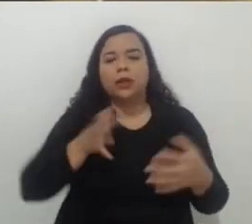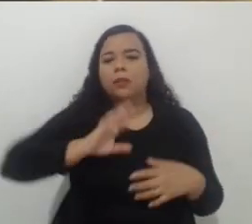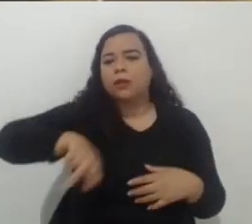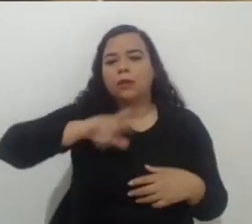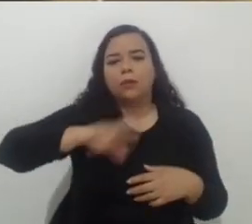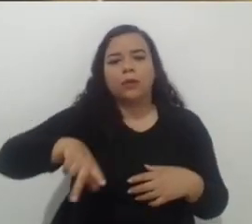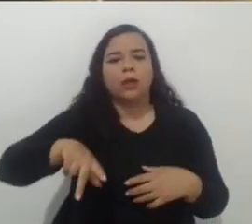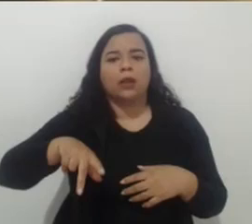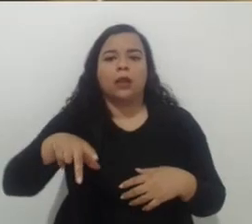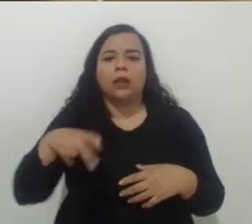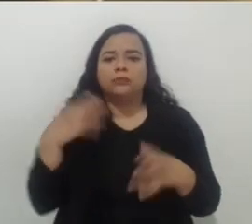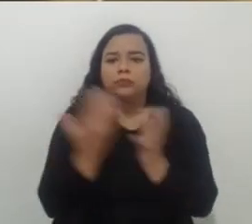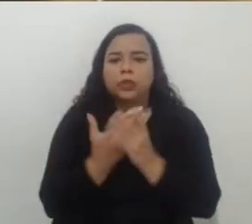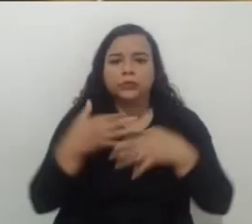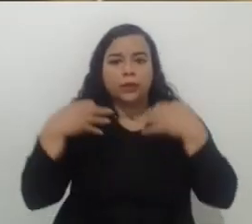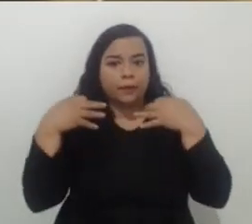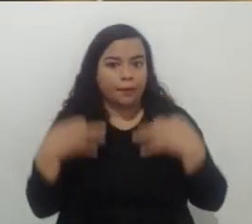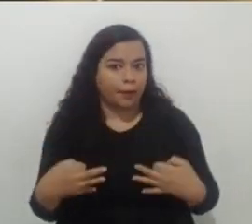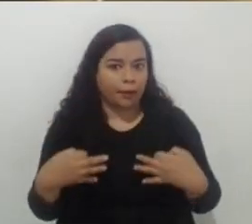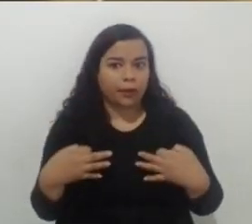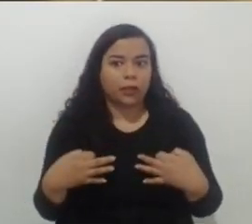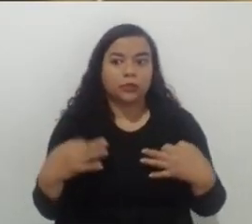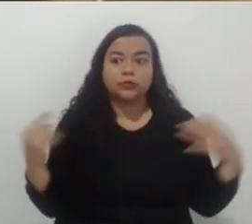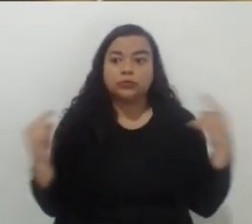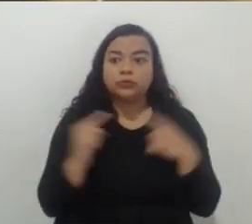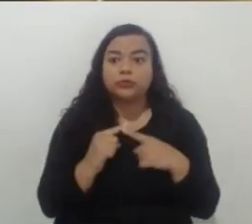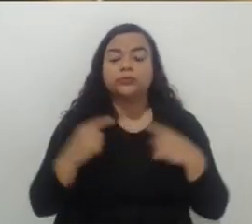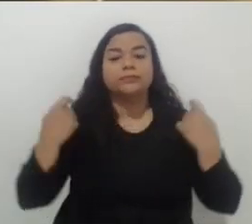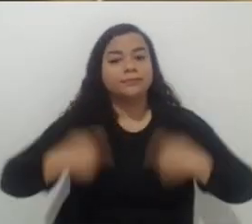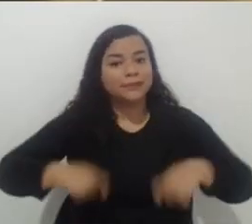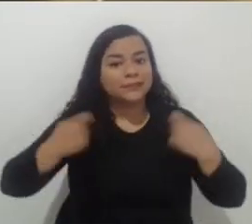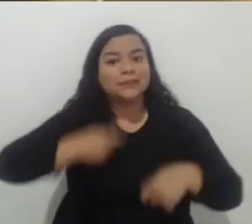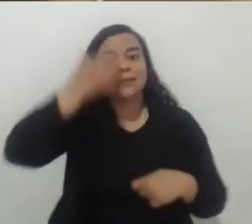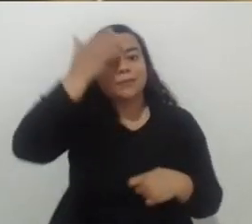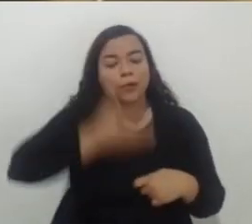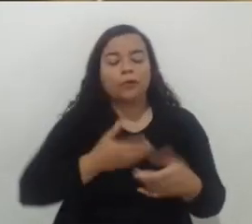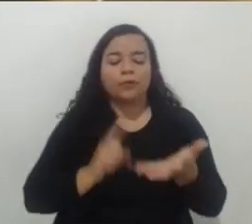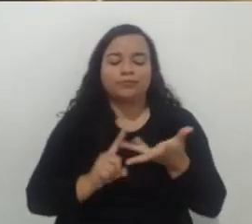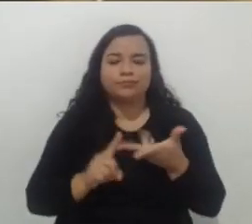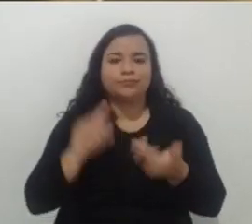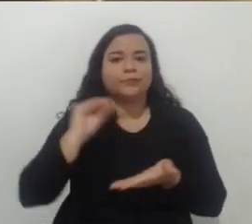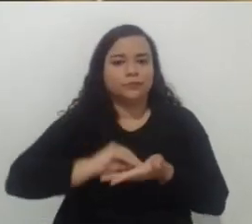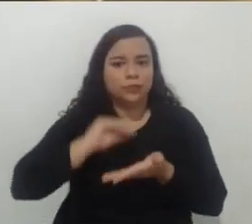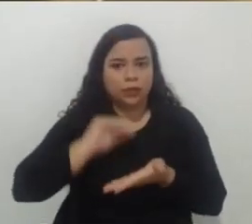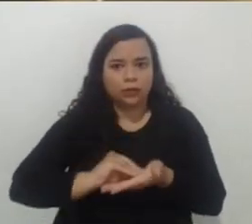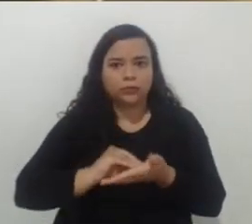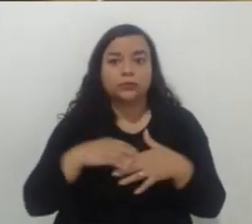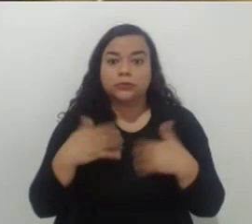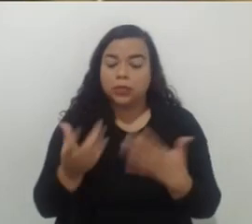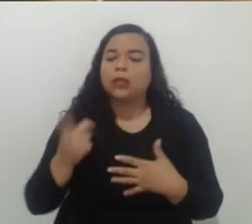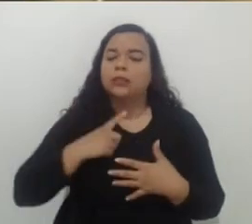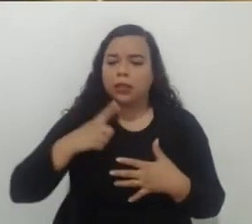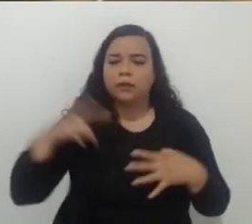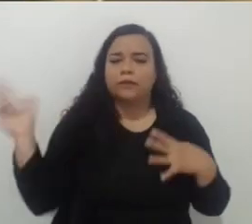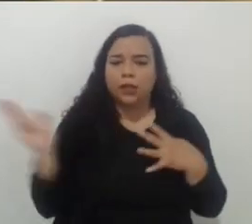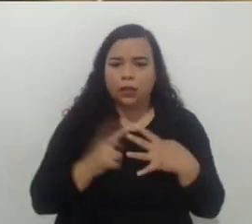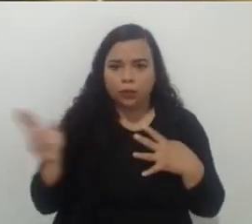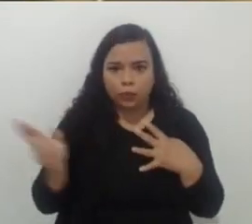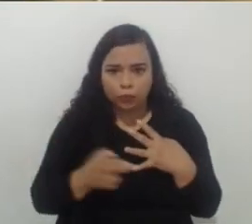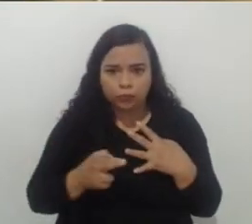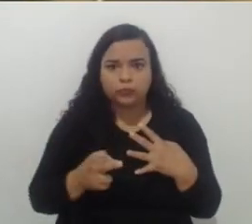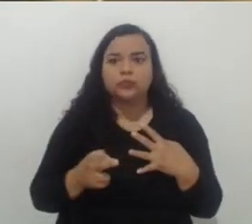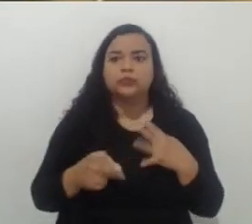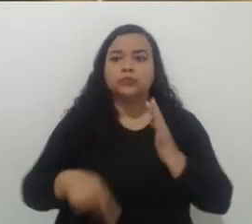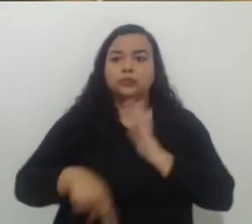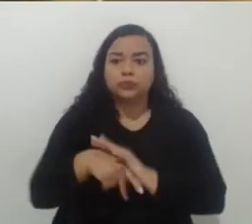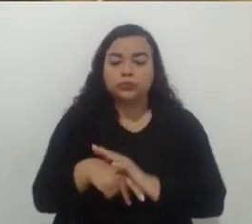processual adequado em razão da necessidade da comprovação de alguns fatos. Houve um recurso ordinário no mandado de